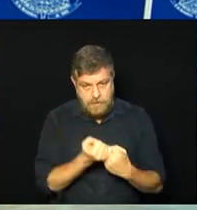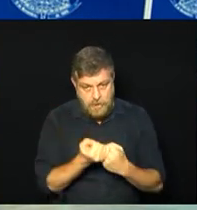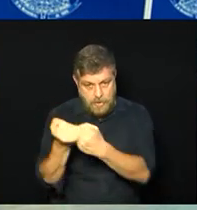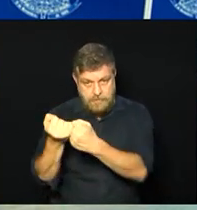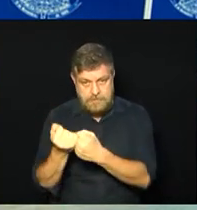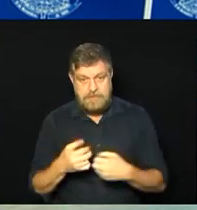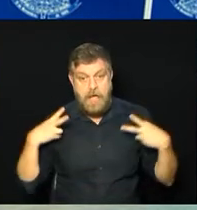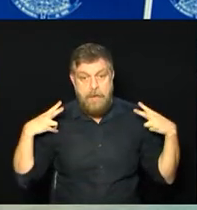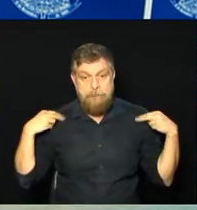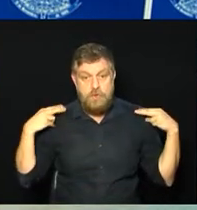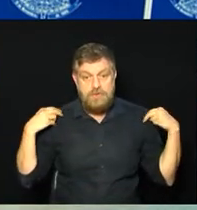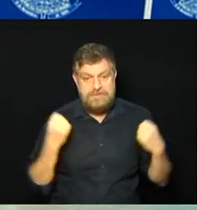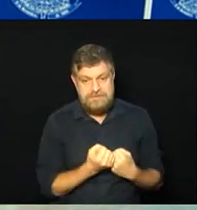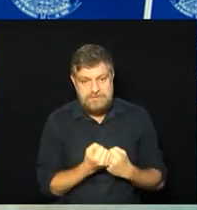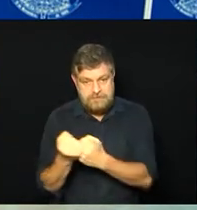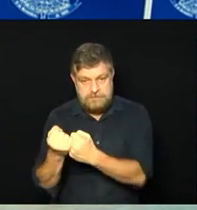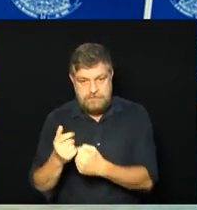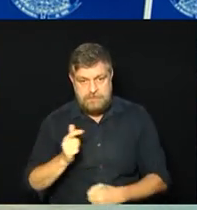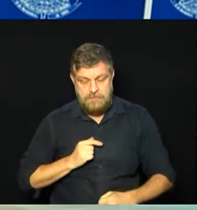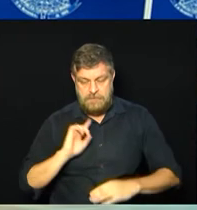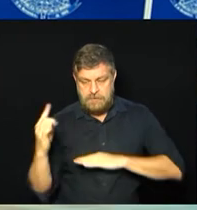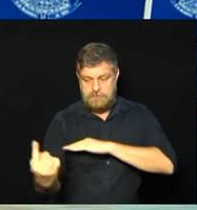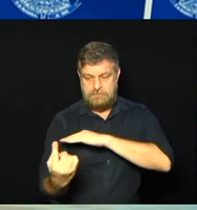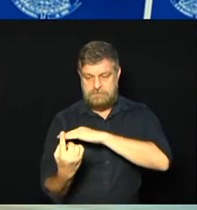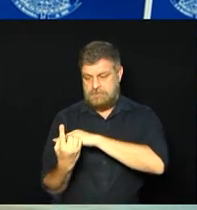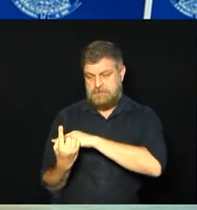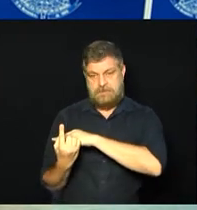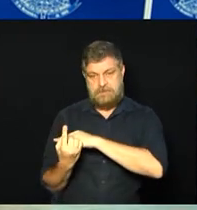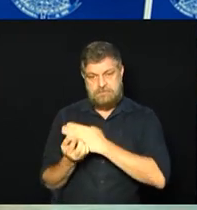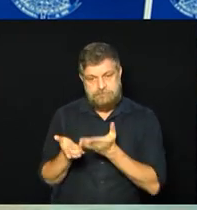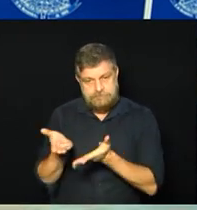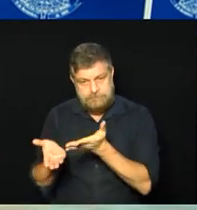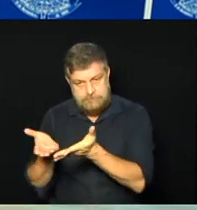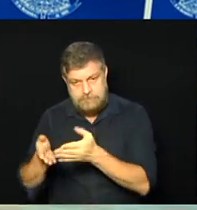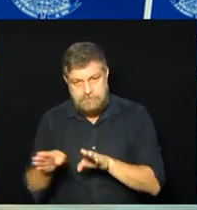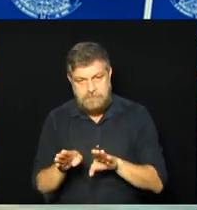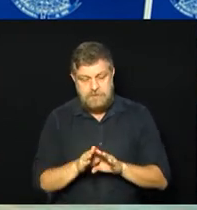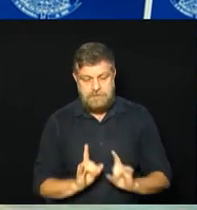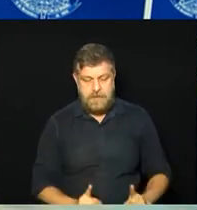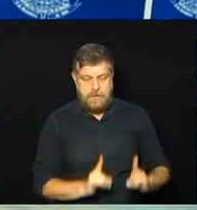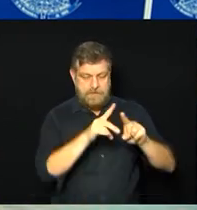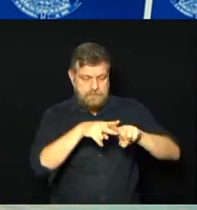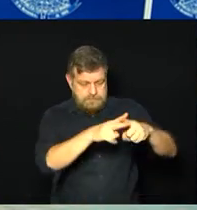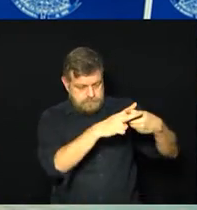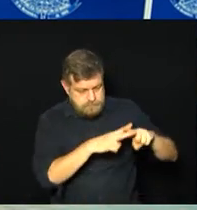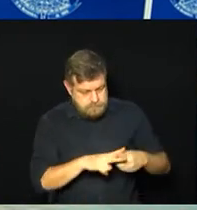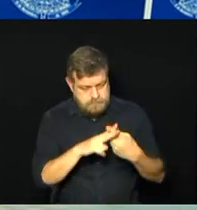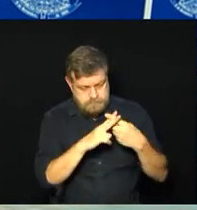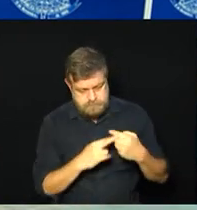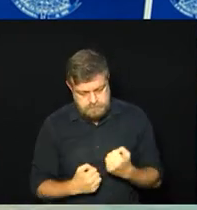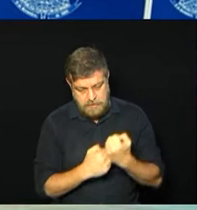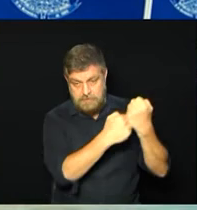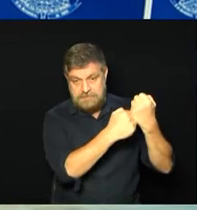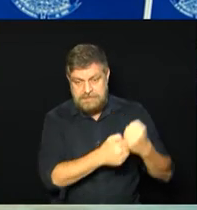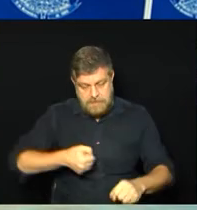de motorista, atendente de balcão, auxiliar de manutenção predial, auxiliar de